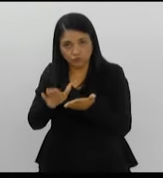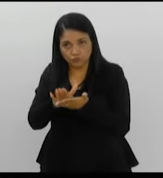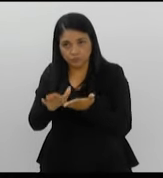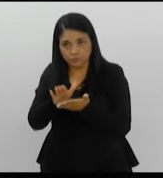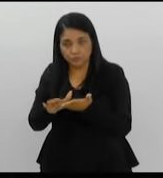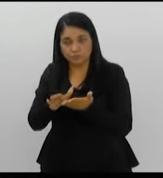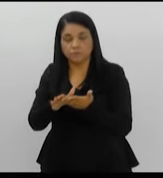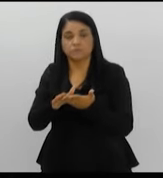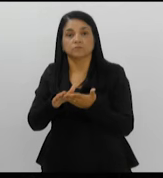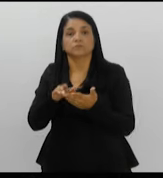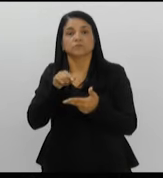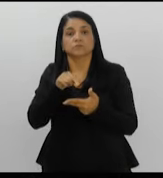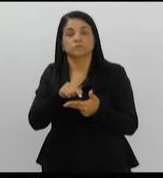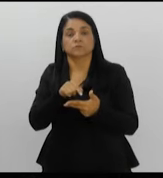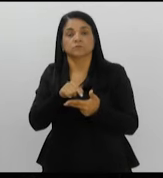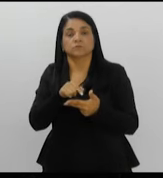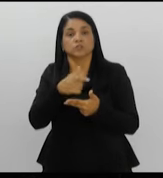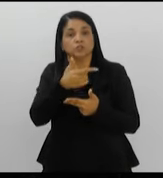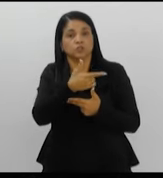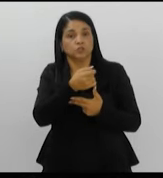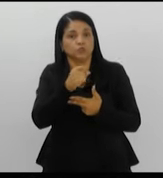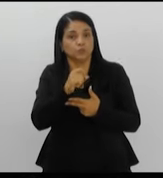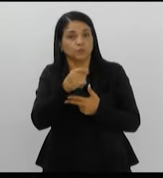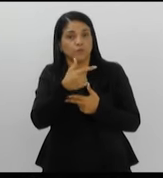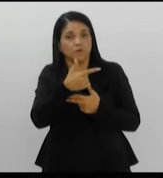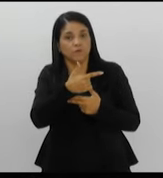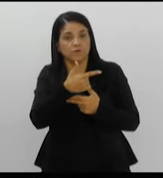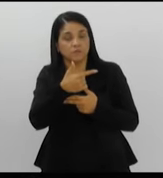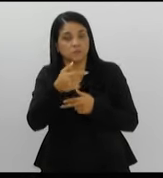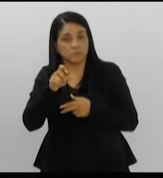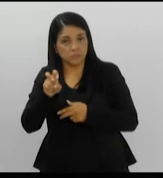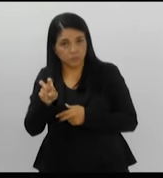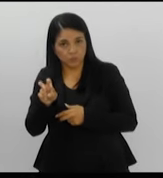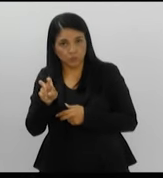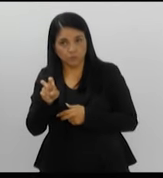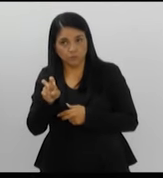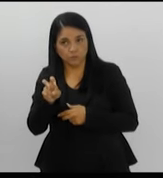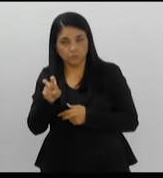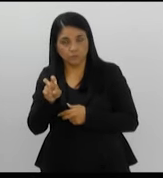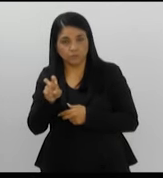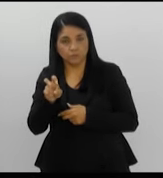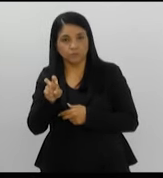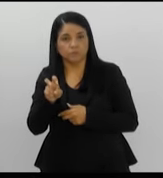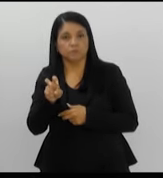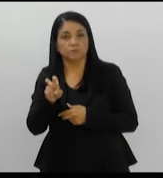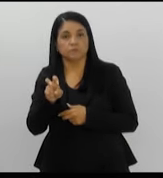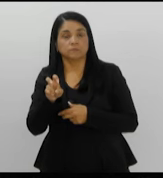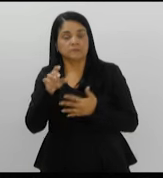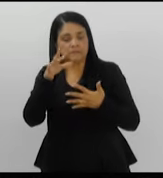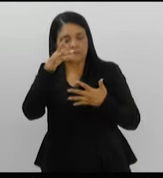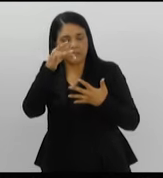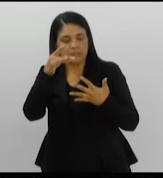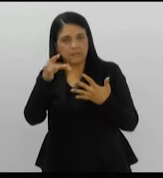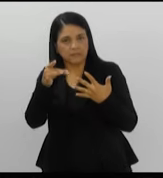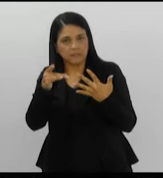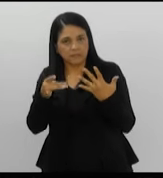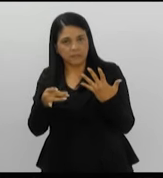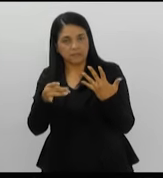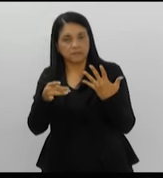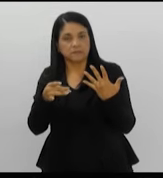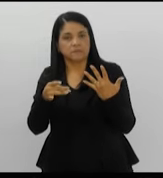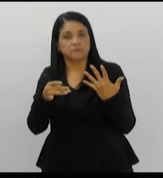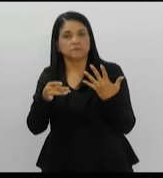realizados no exercício de 2025 deverão estar detalhados e